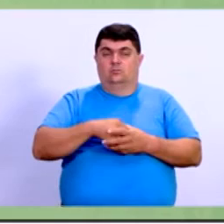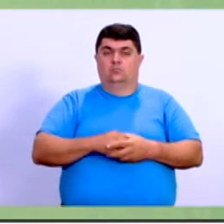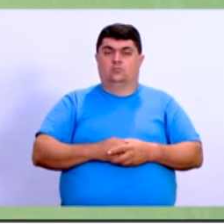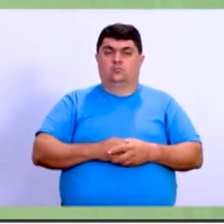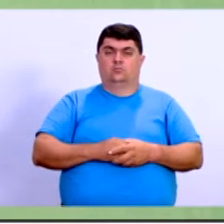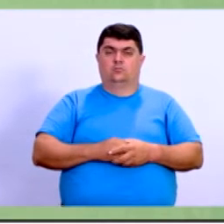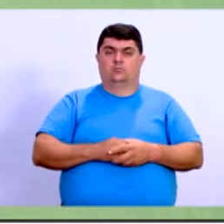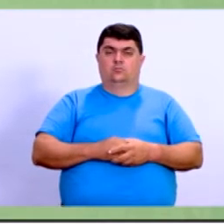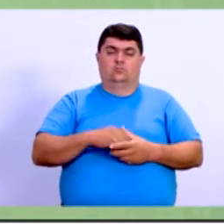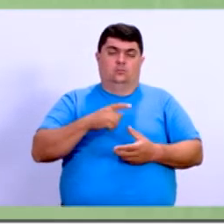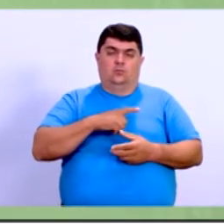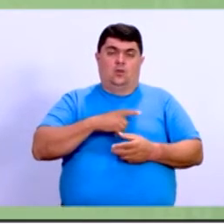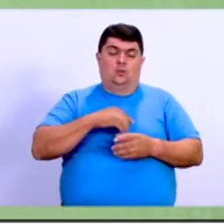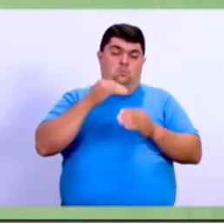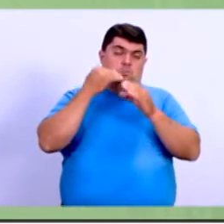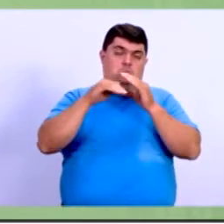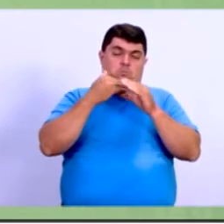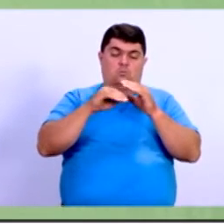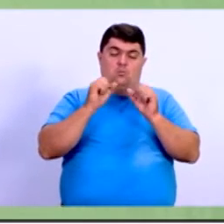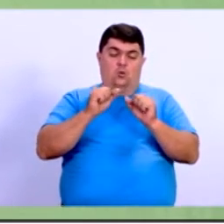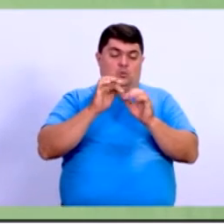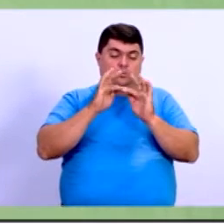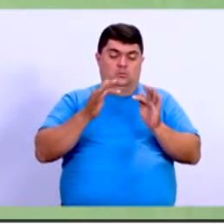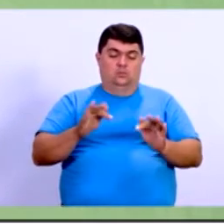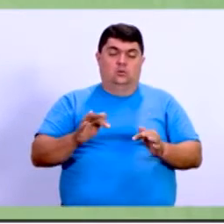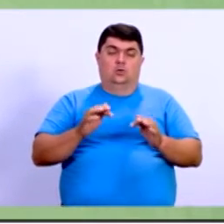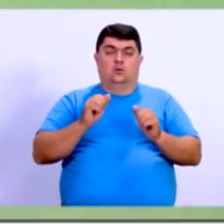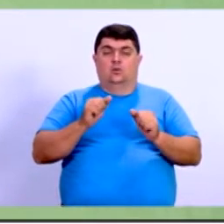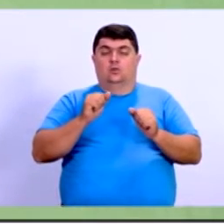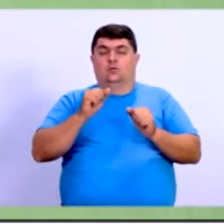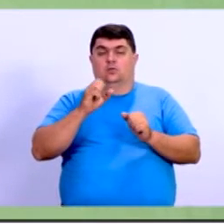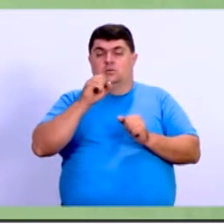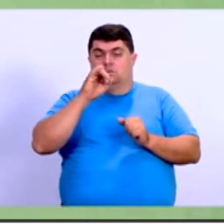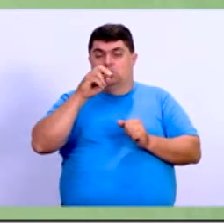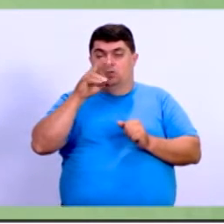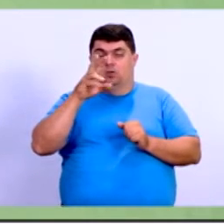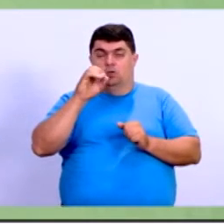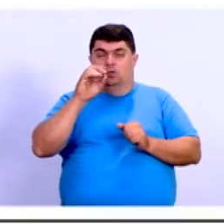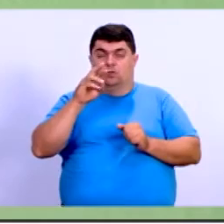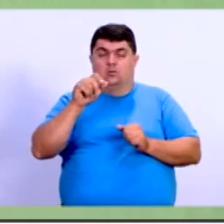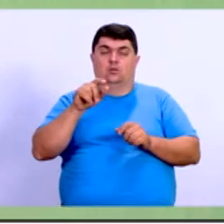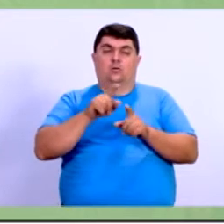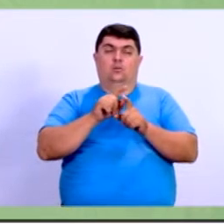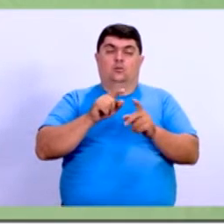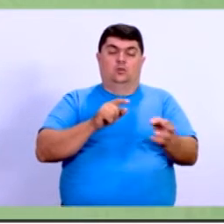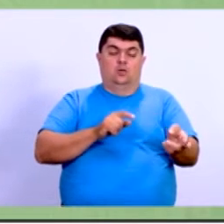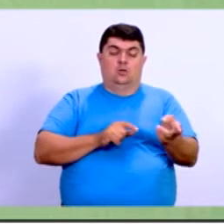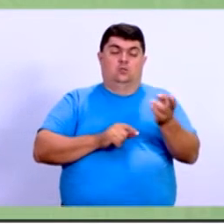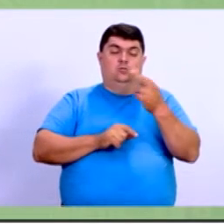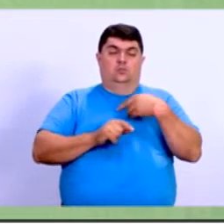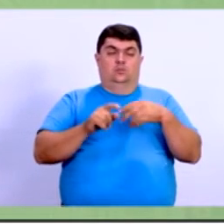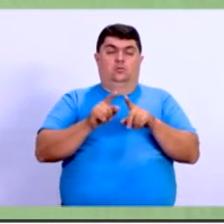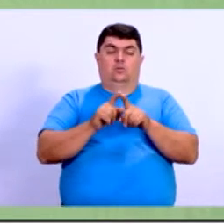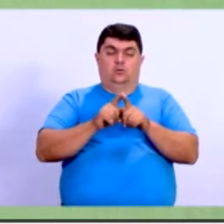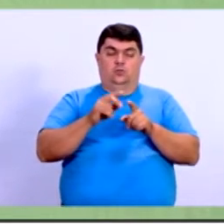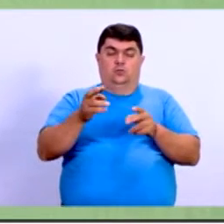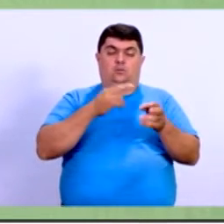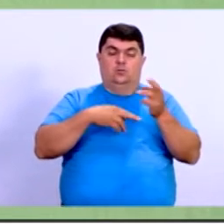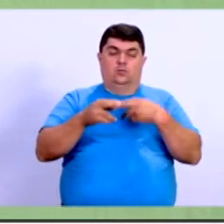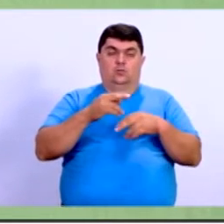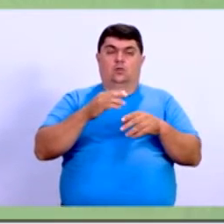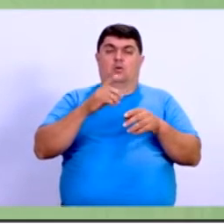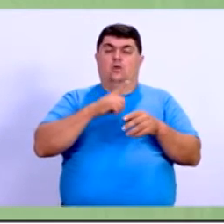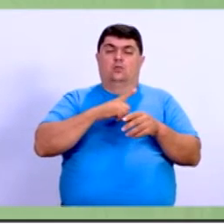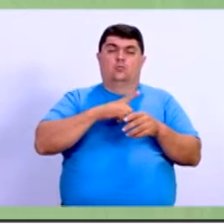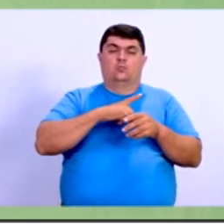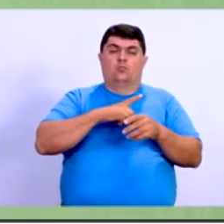Eu tenho as mensagens, que podem ser simples, síncronas, assíncronas, de retorno e reflexiva. Mensagem simples,